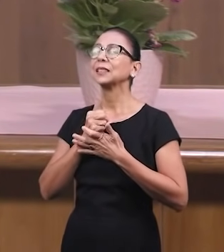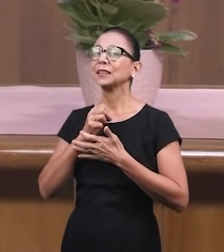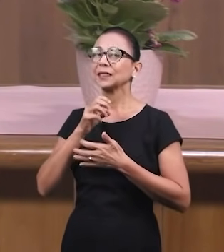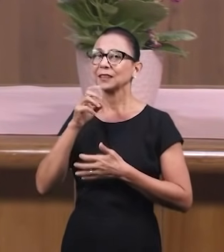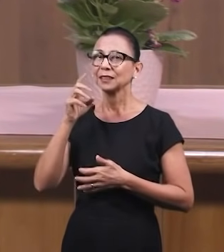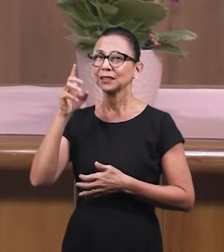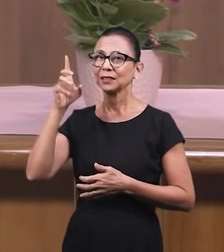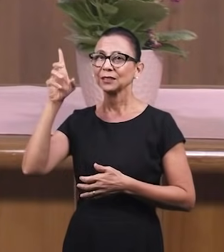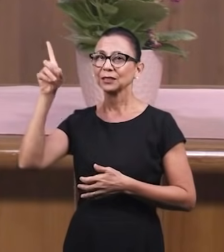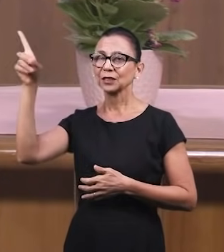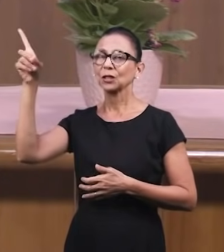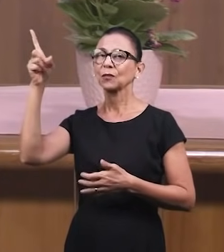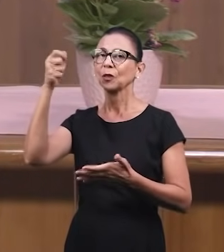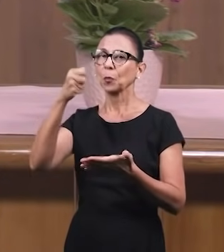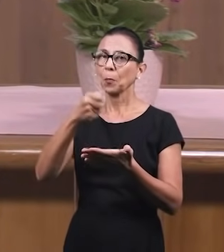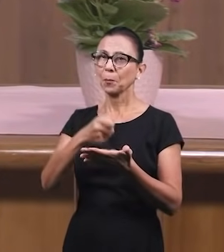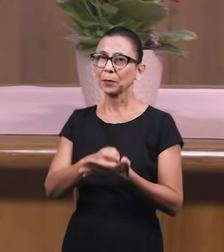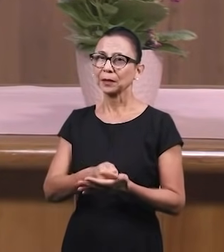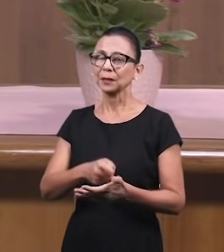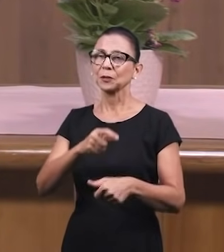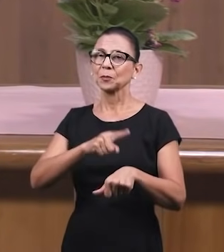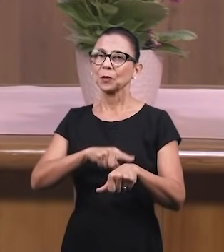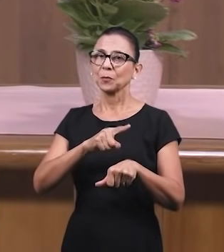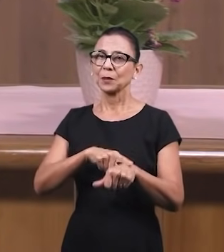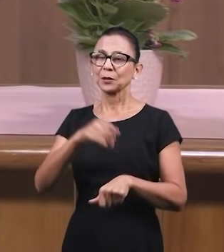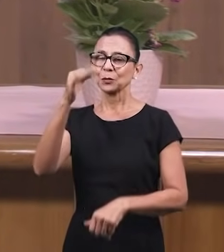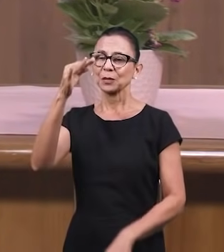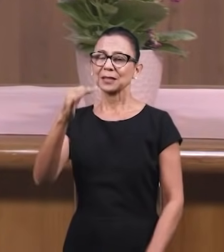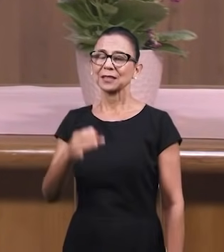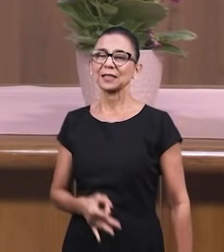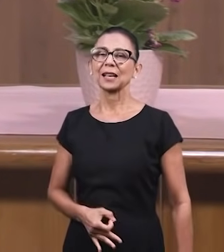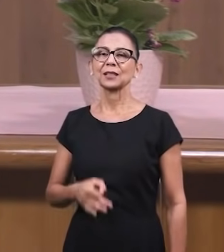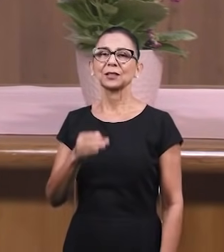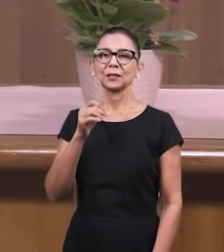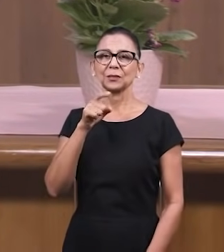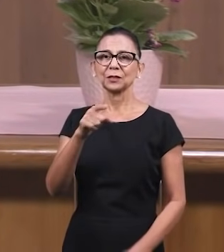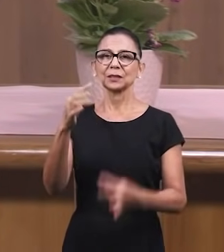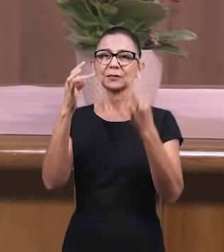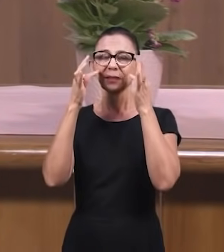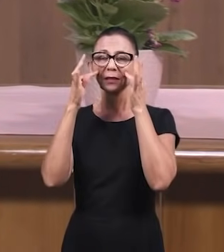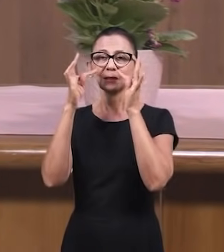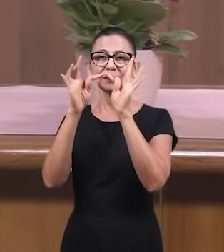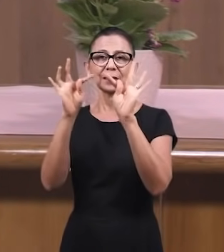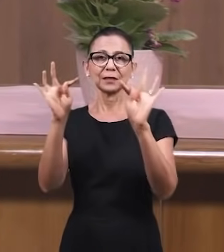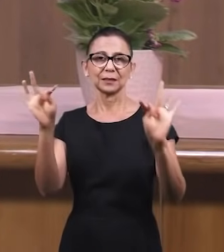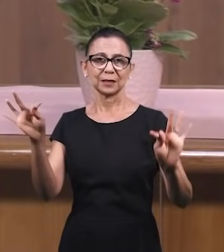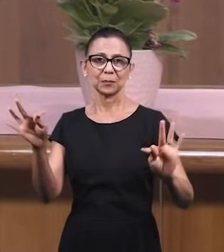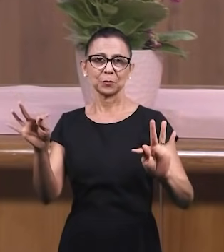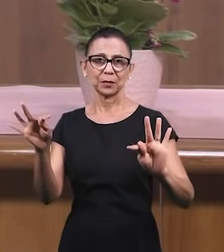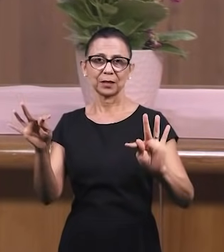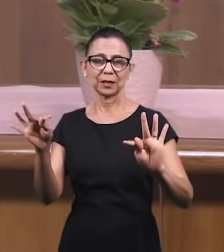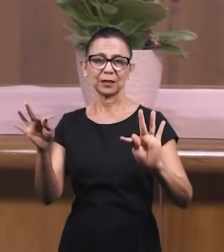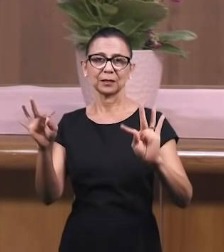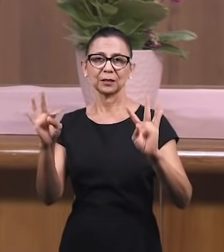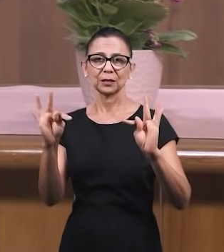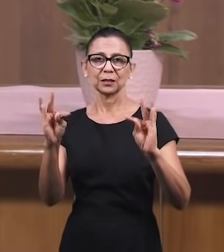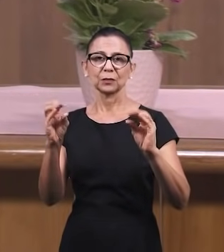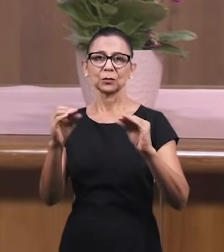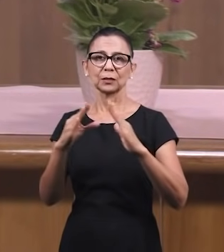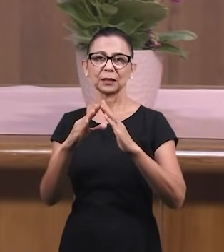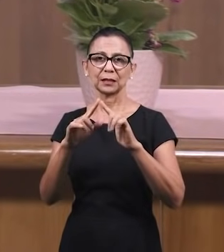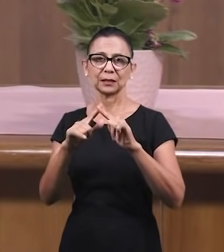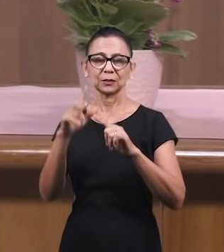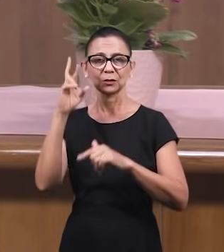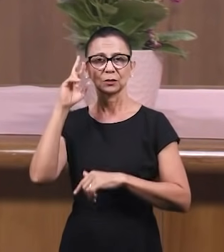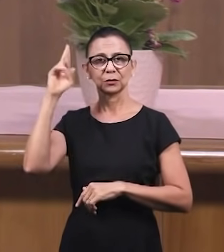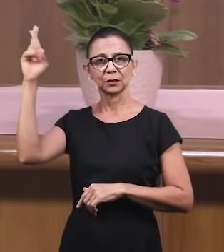momento necessário, e isto vai ser uma bênção e um testemunho para toda a Igreja do Senhor. Que o